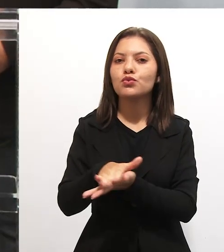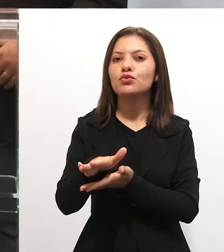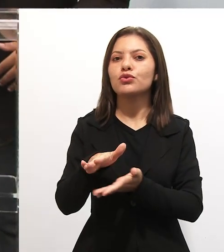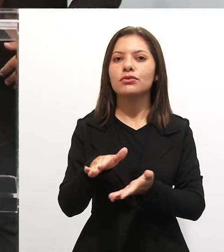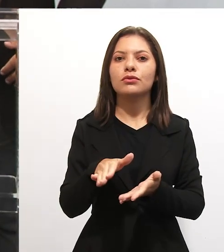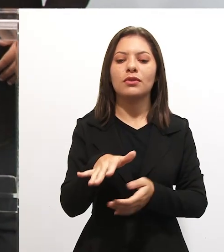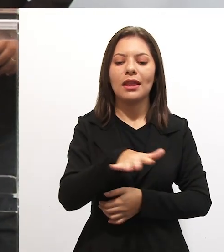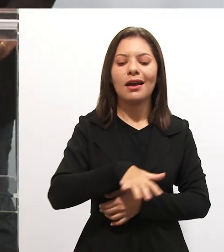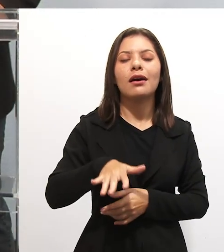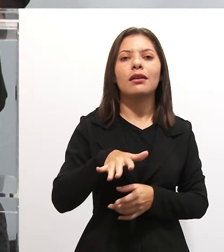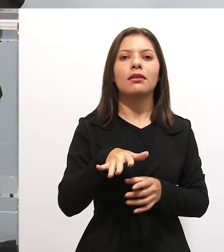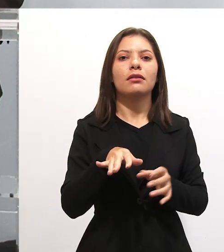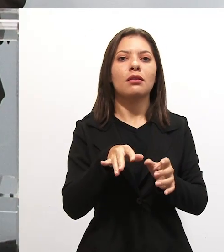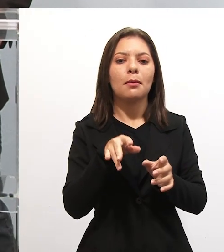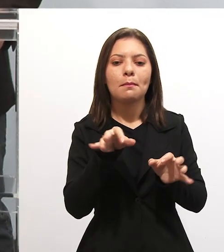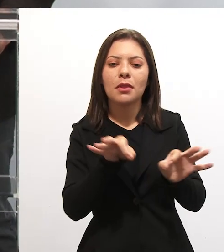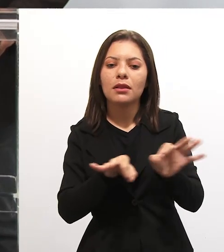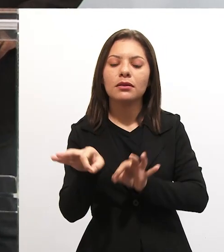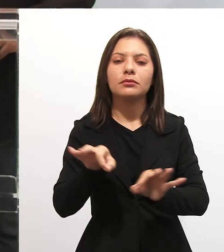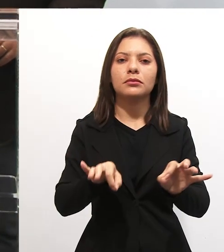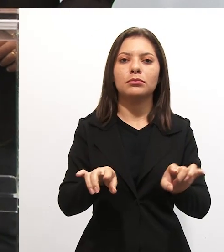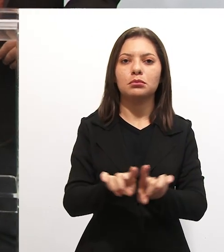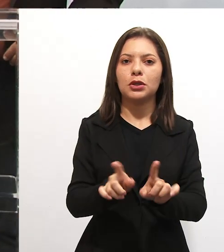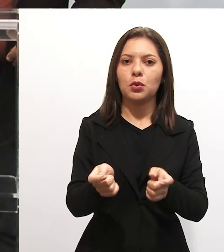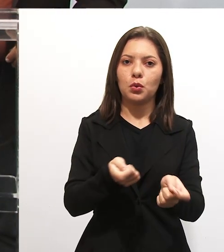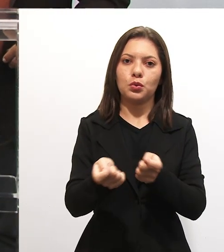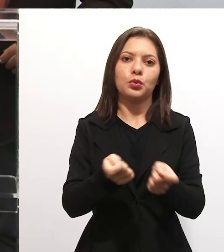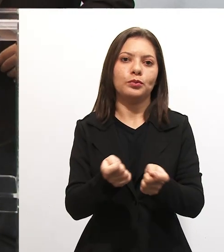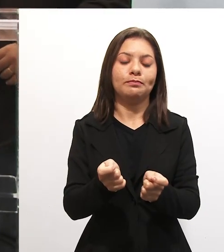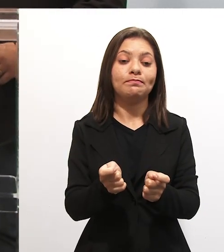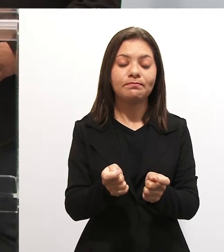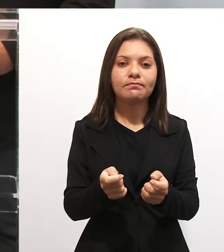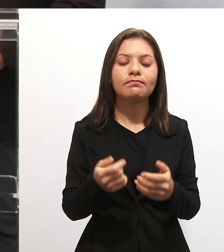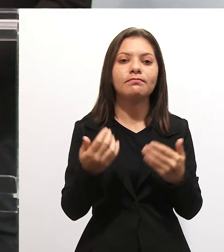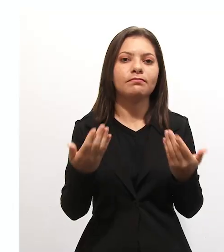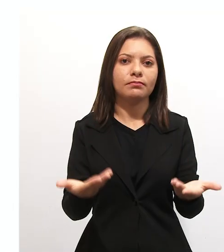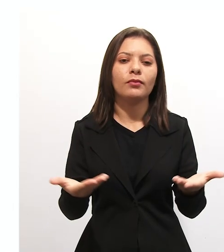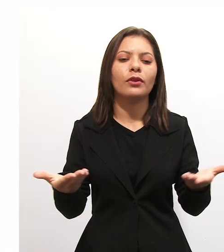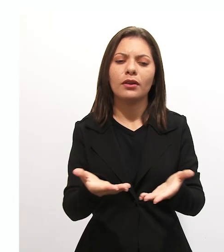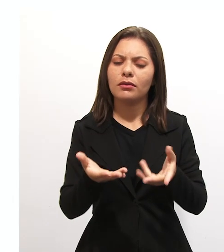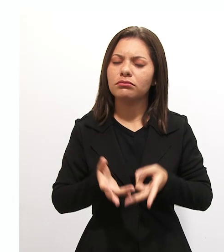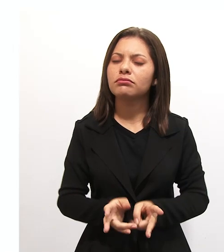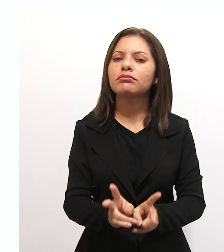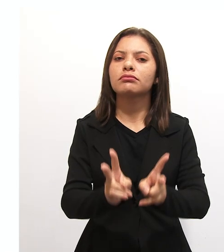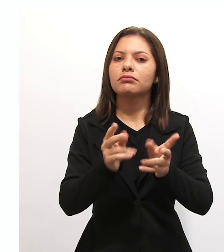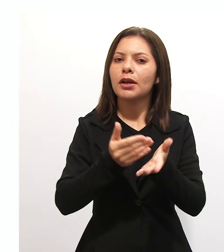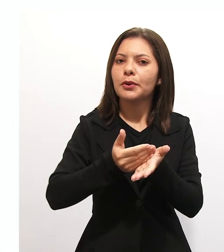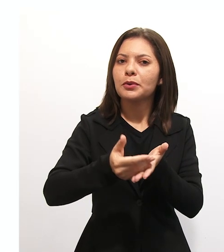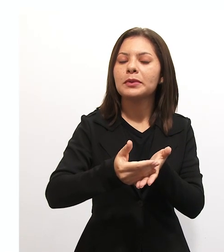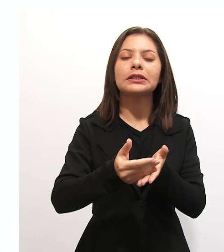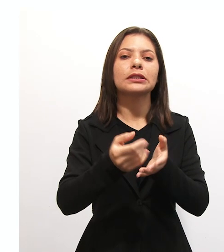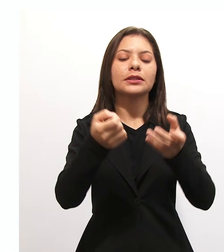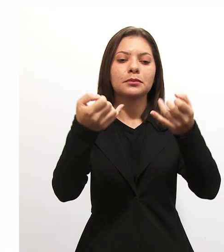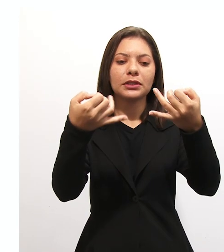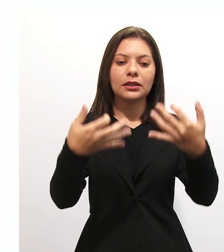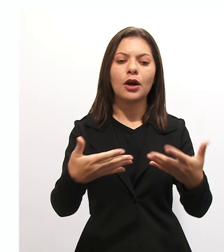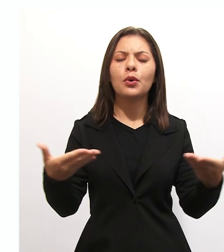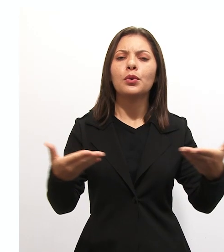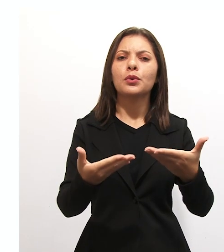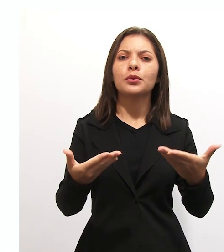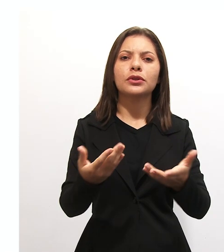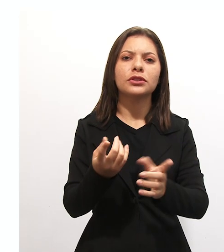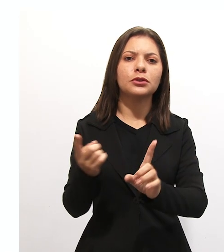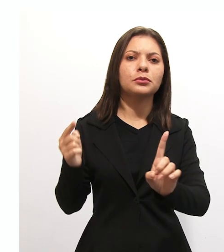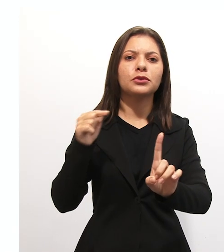e controle, tá bom? Então, a gente vai avançar aqui falando do nosso propósito para a aula 6, a aula de